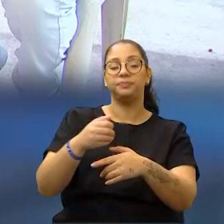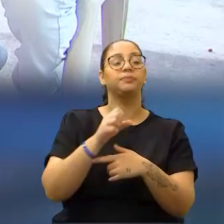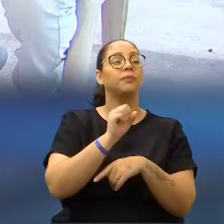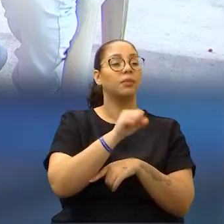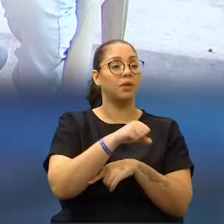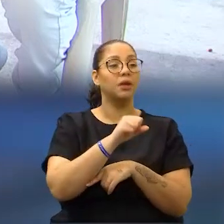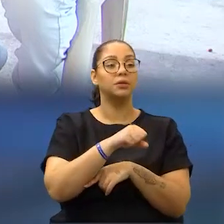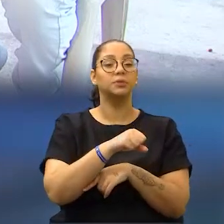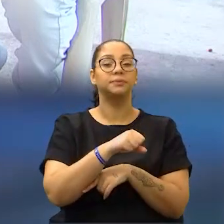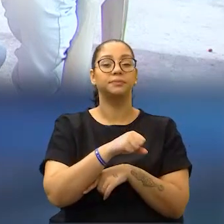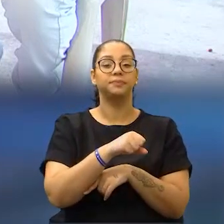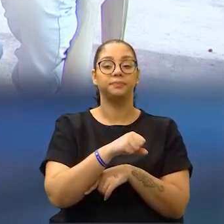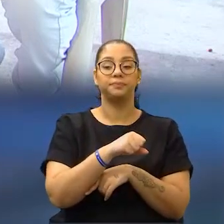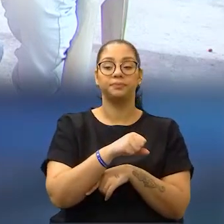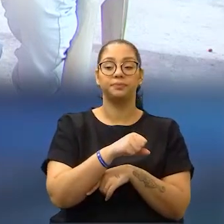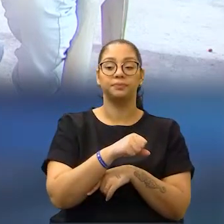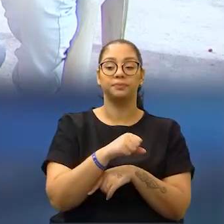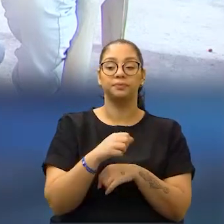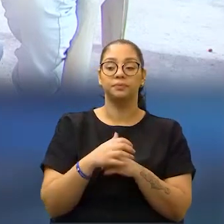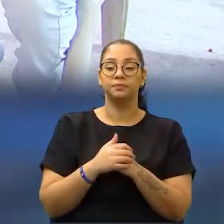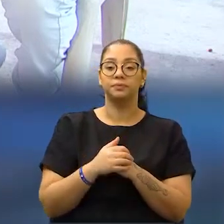processo aí, né? Isso.